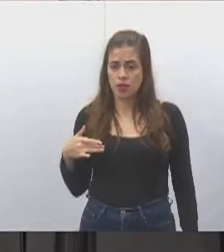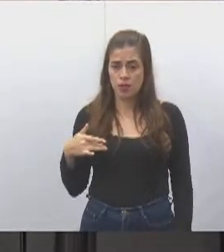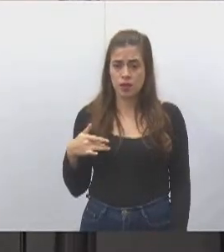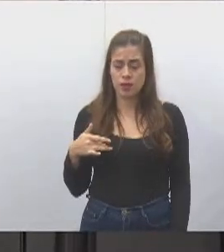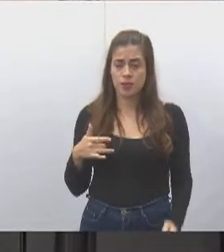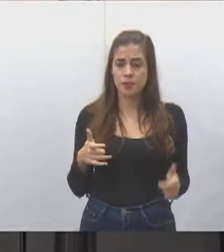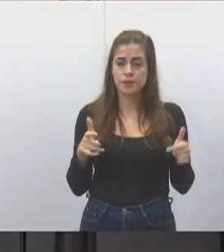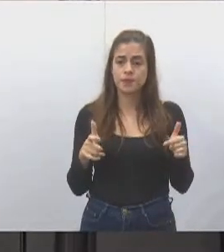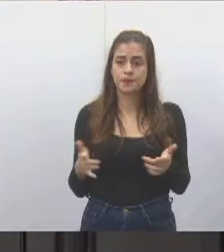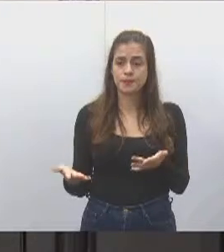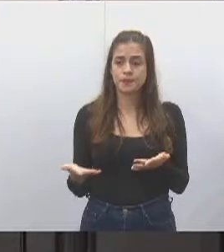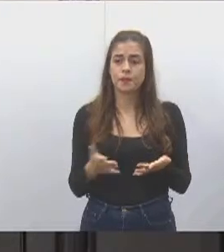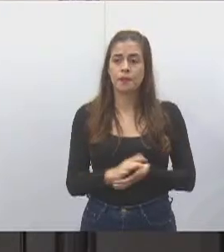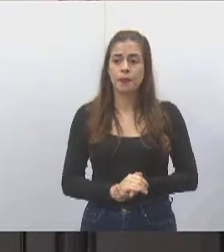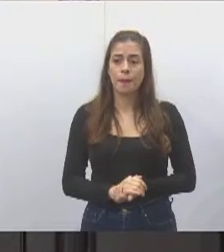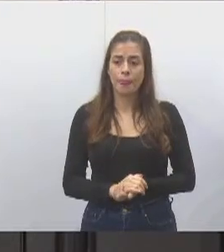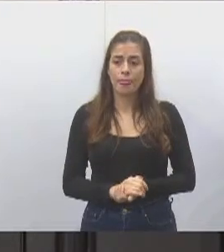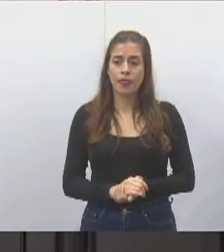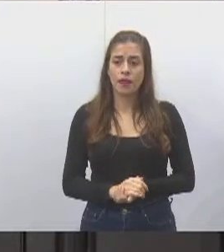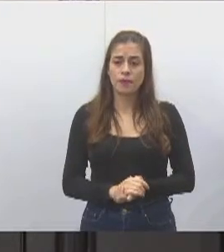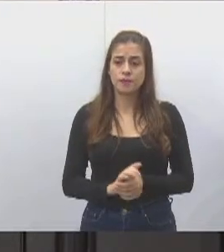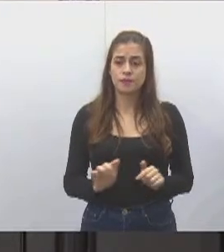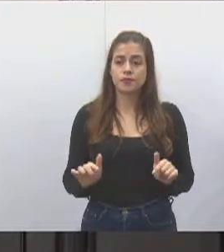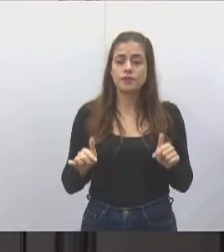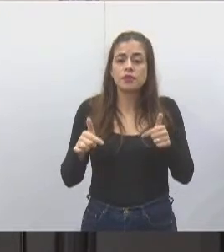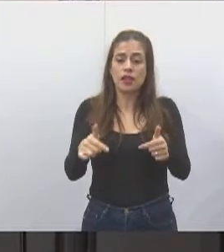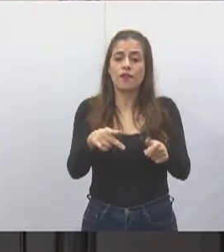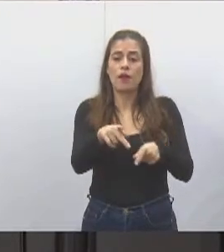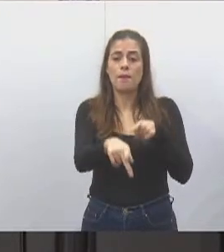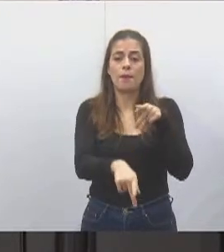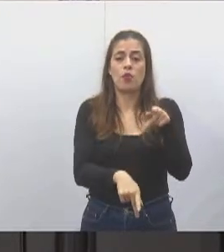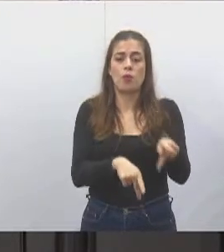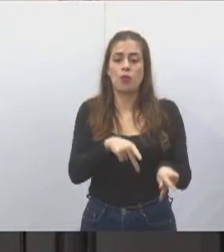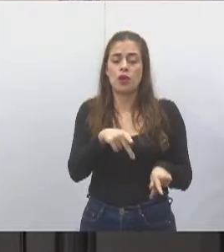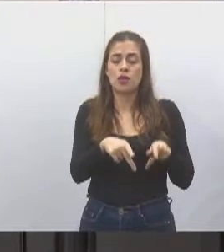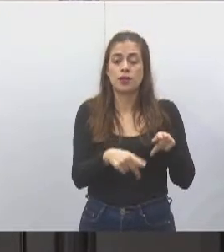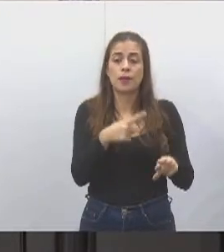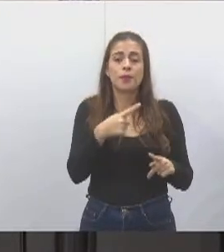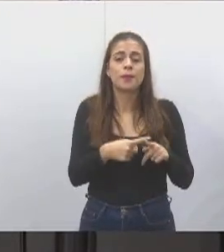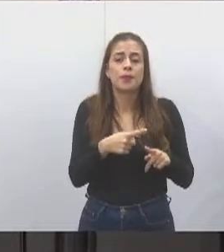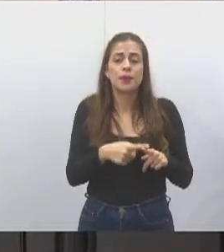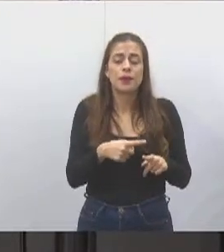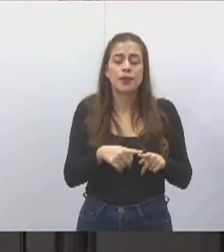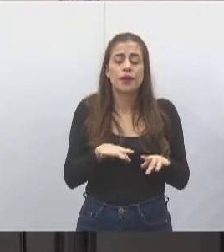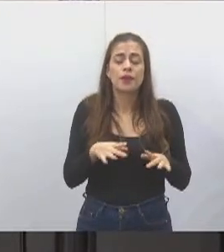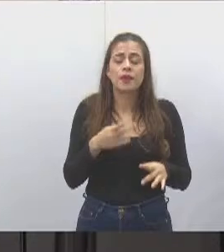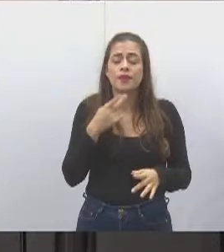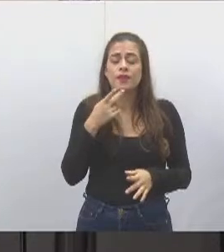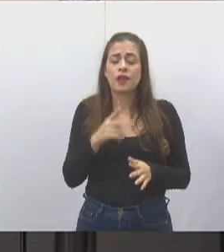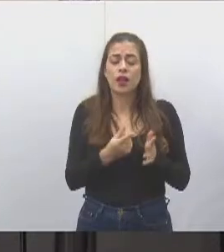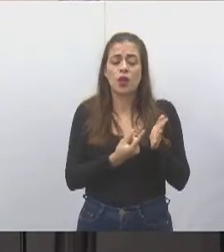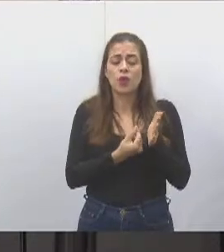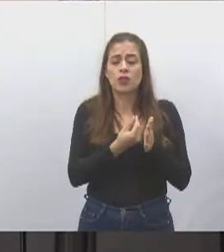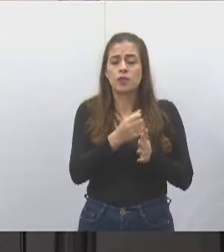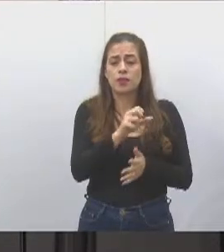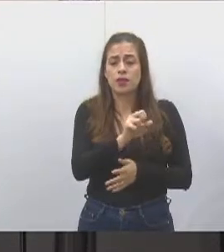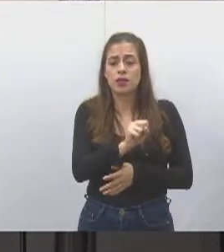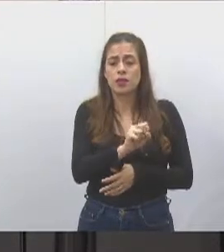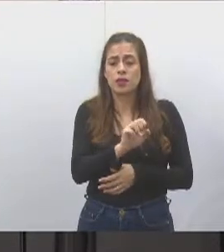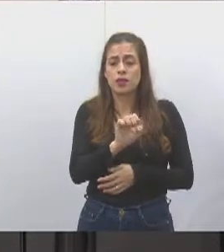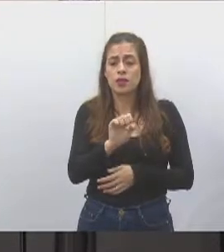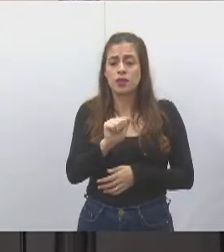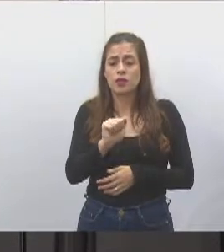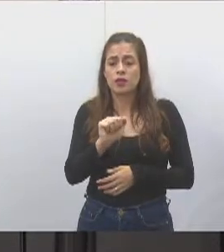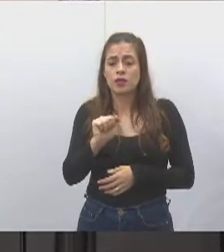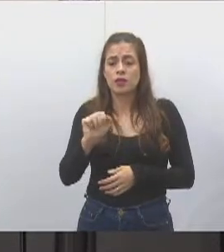nessa área, né, em defesa da população, porque quando se fala de orçamento do SAI, eu não vou estar colocando agora